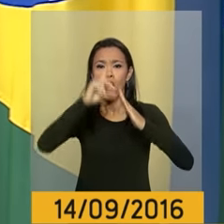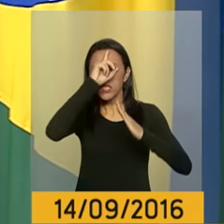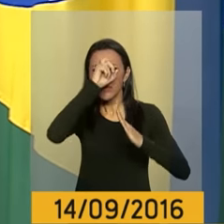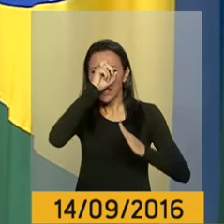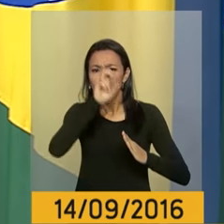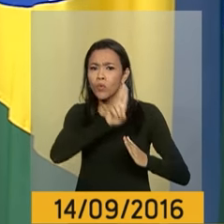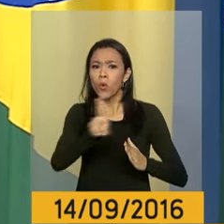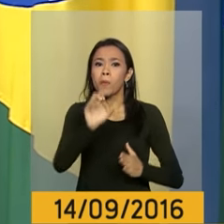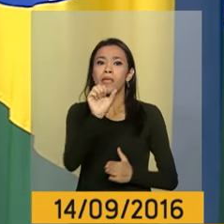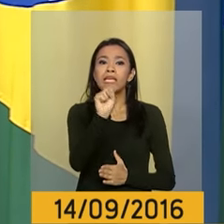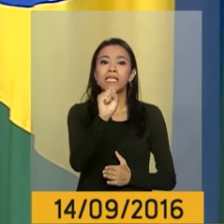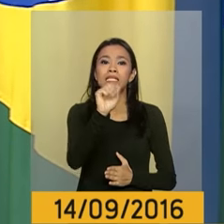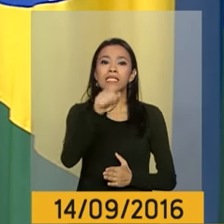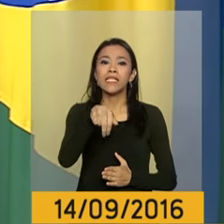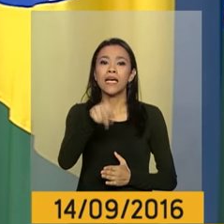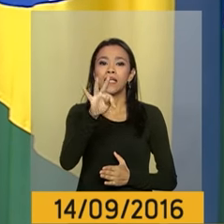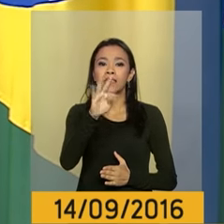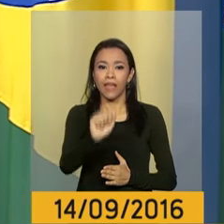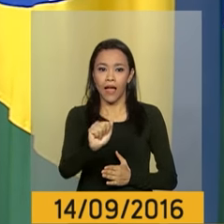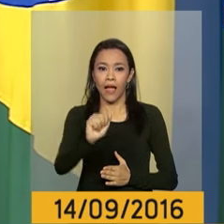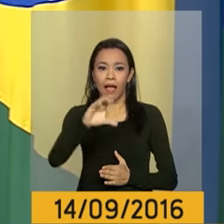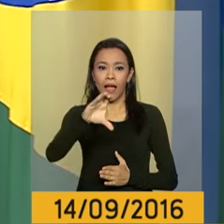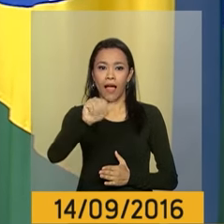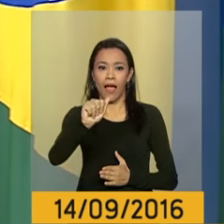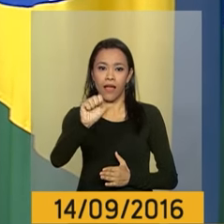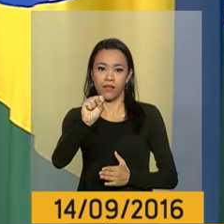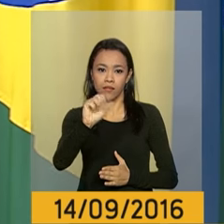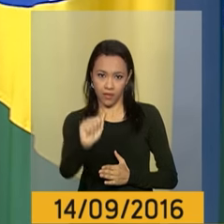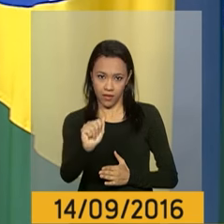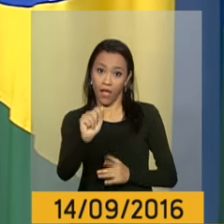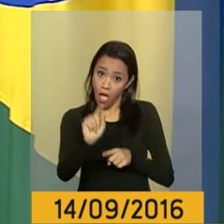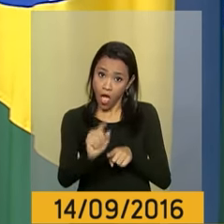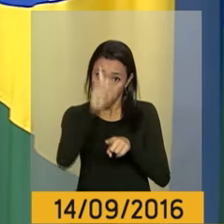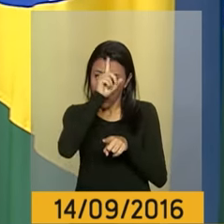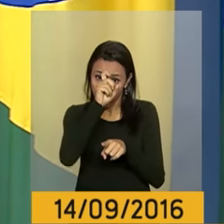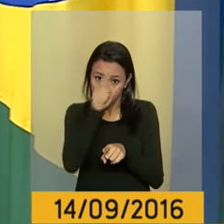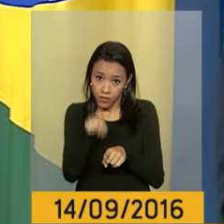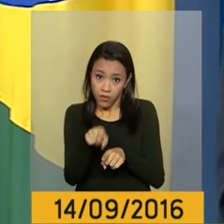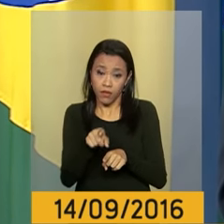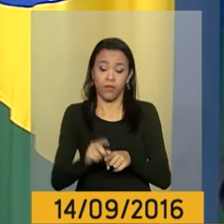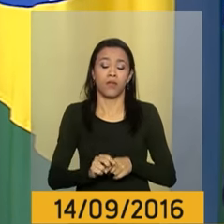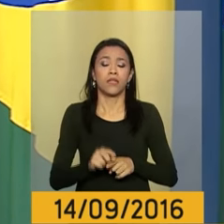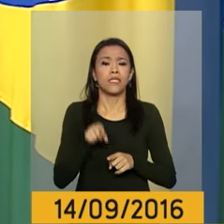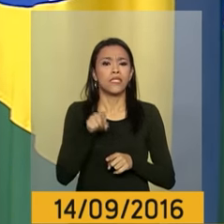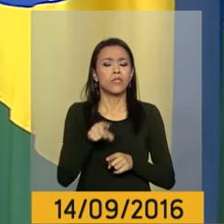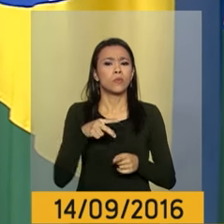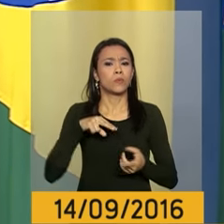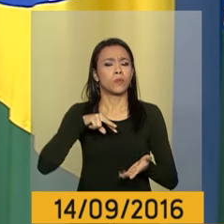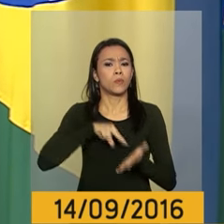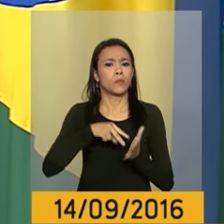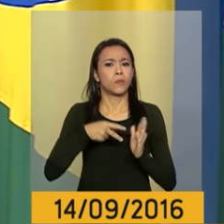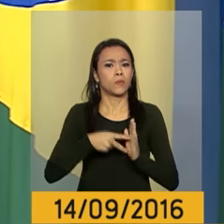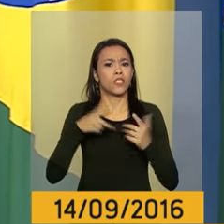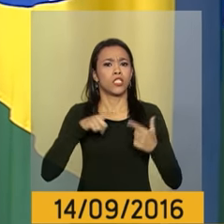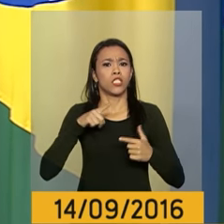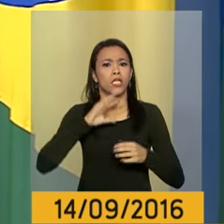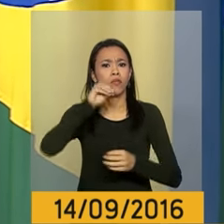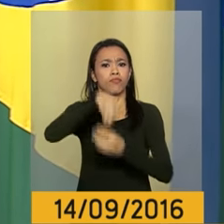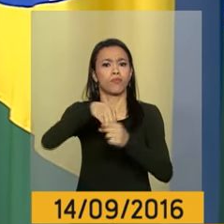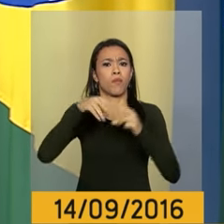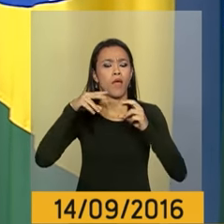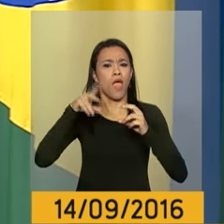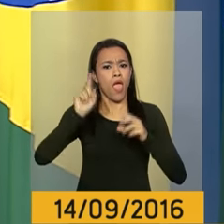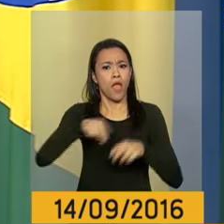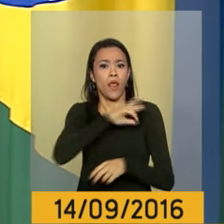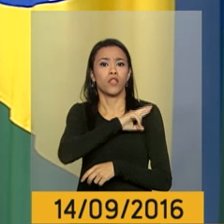que para mim, nos meus 8, 9 anos, tinha, senador Ciro Nogueira, sempre uma significação de uma certa religiosidade, porque afinal